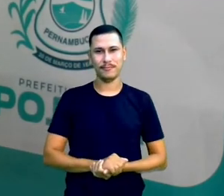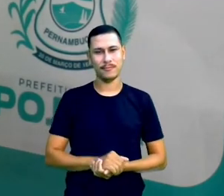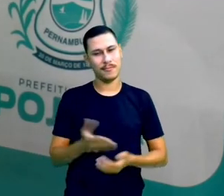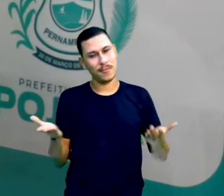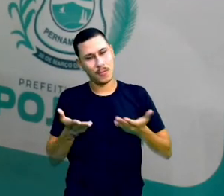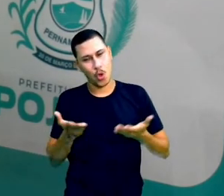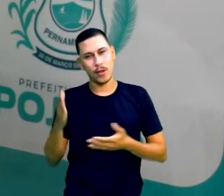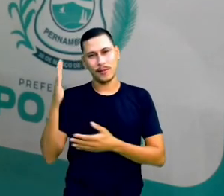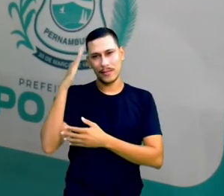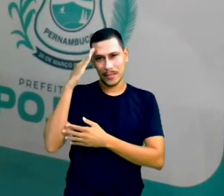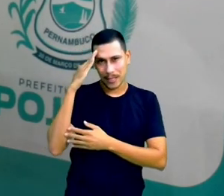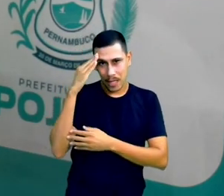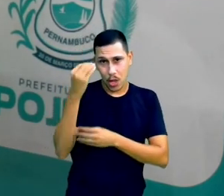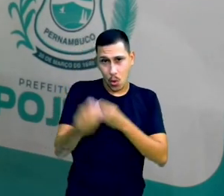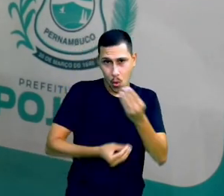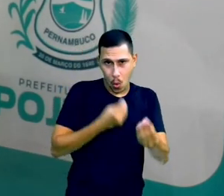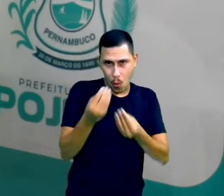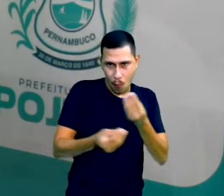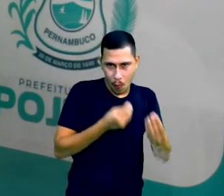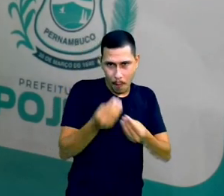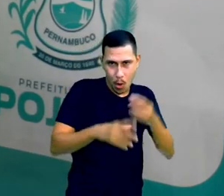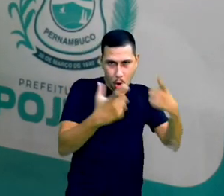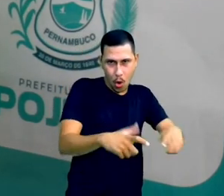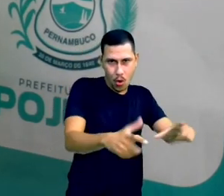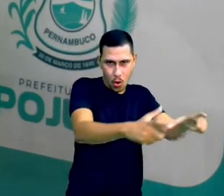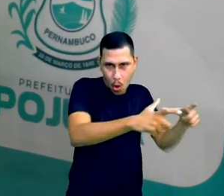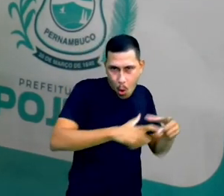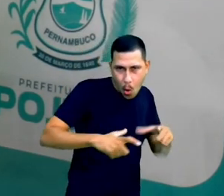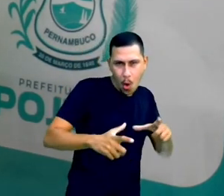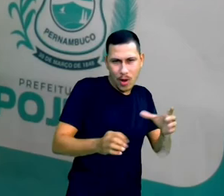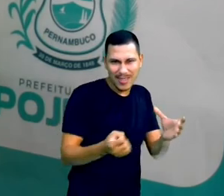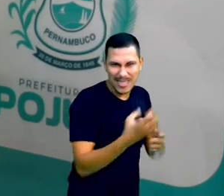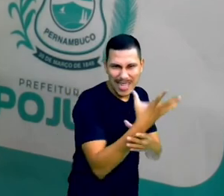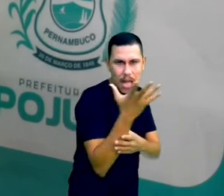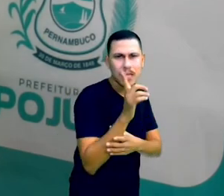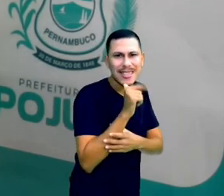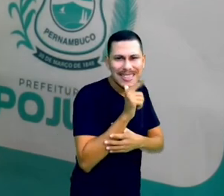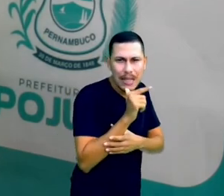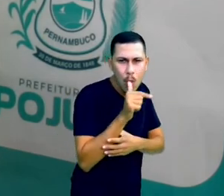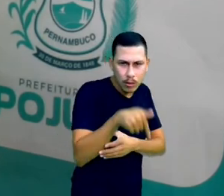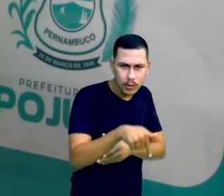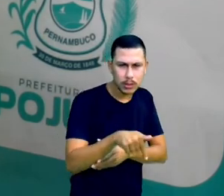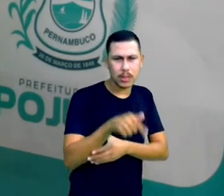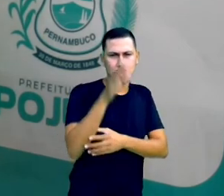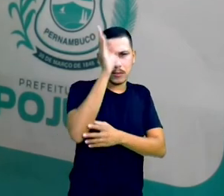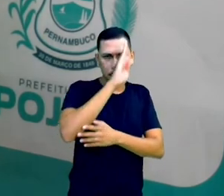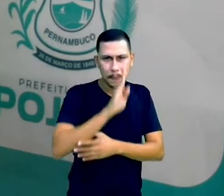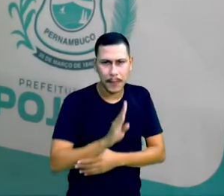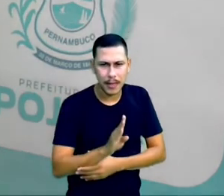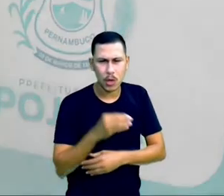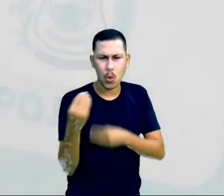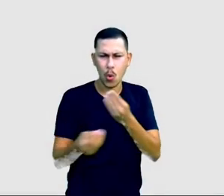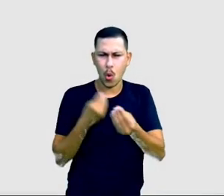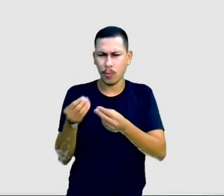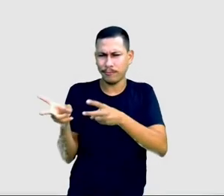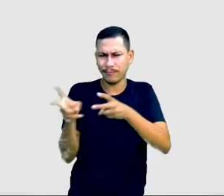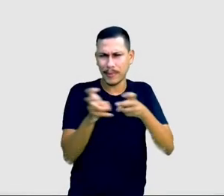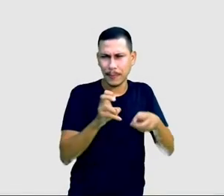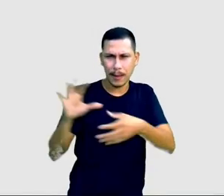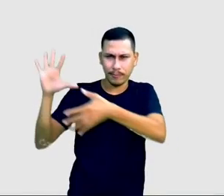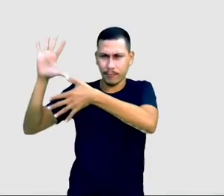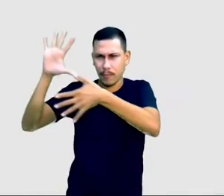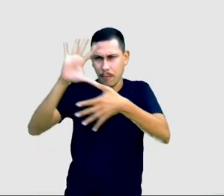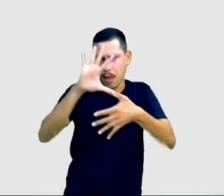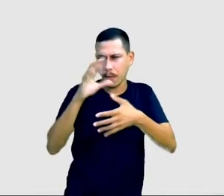falar agora das bacias hidrográficas que a gente tem no território brasileiro. Como vocês estão vendo no mapa aí,